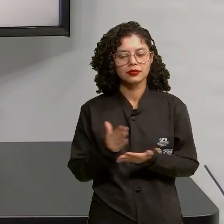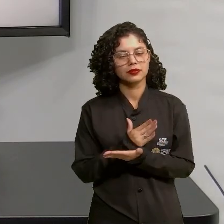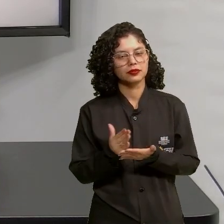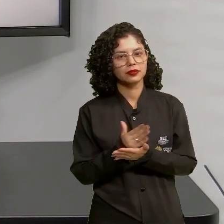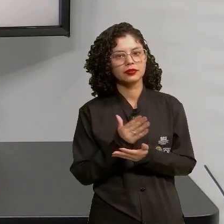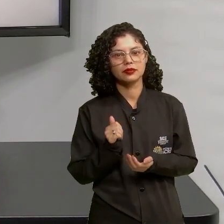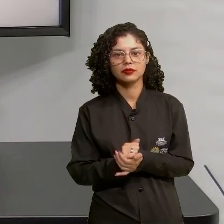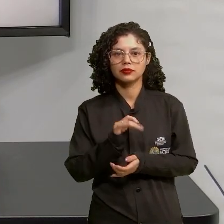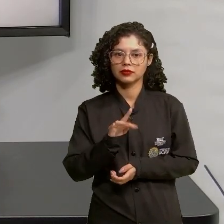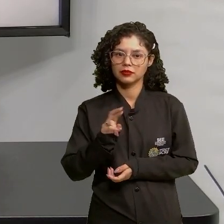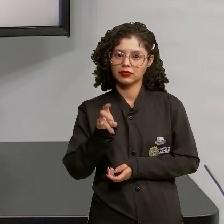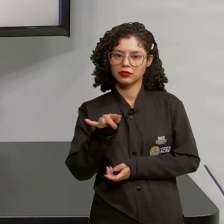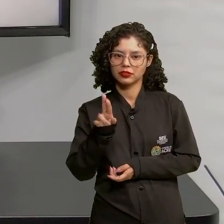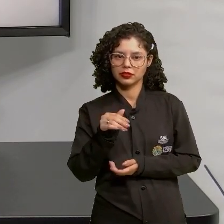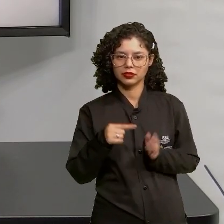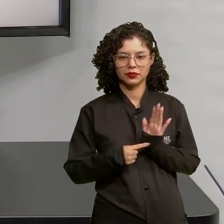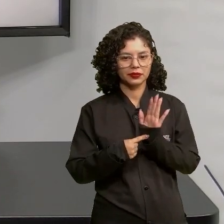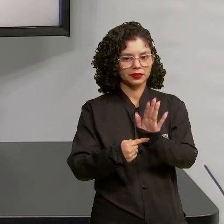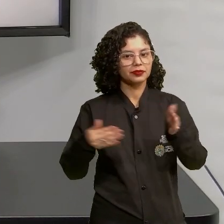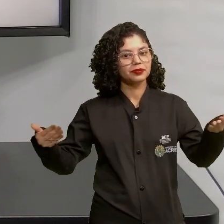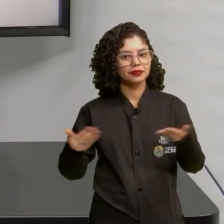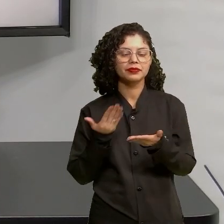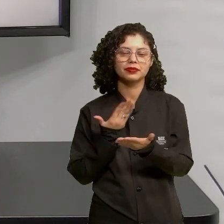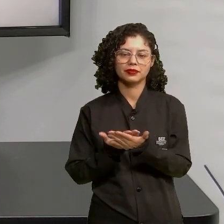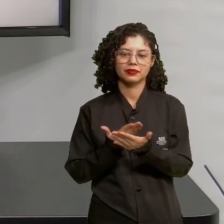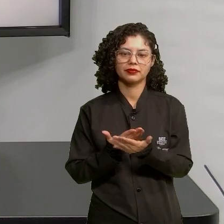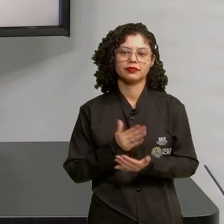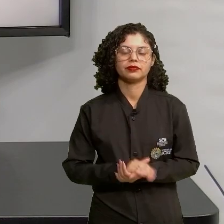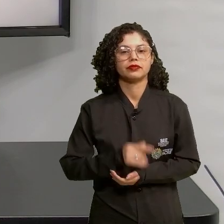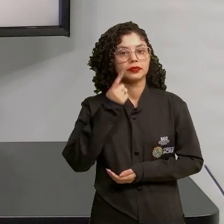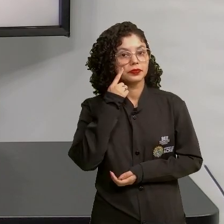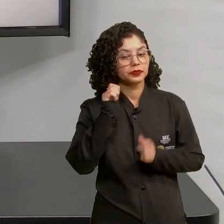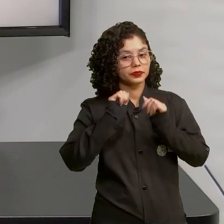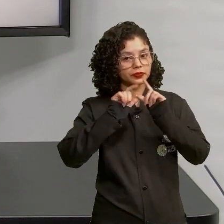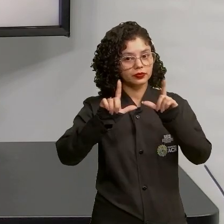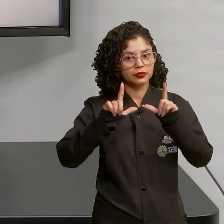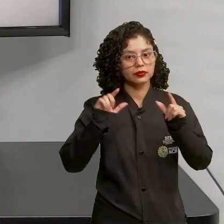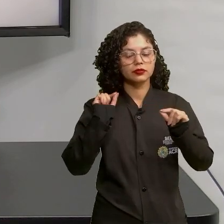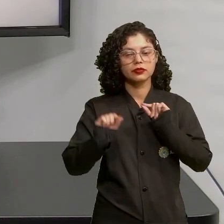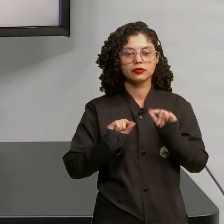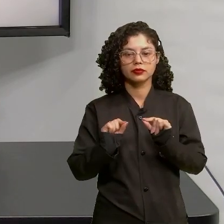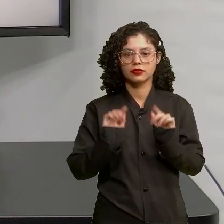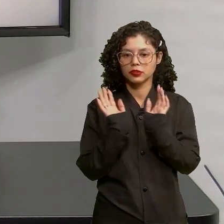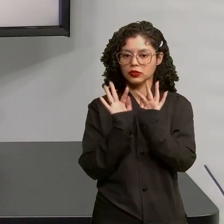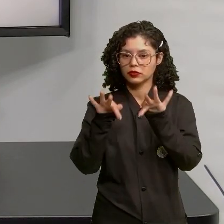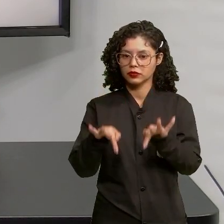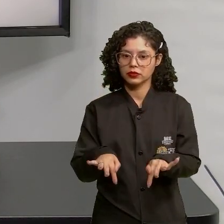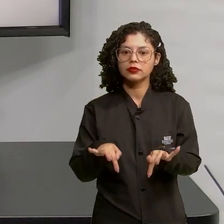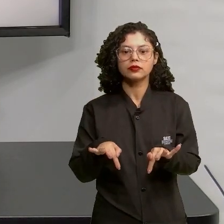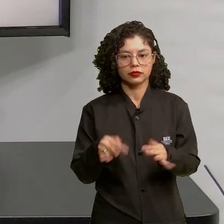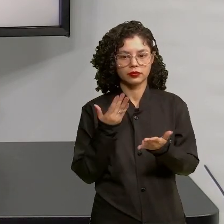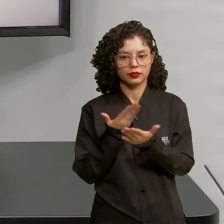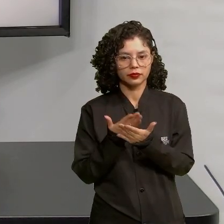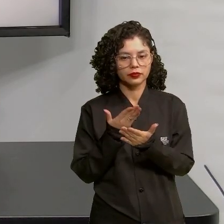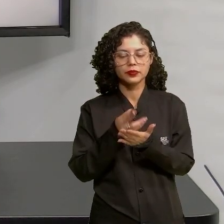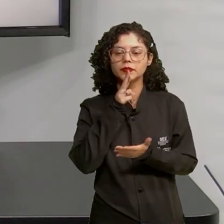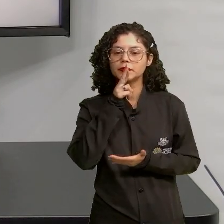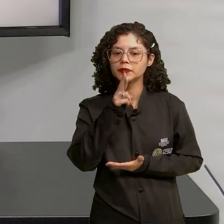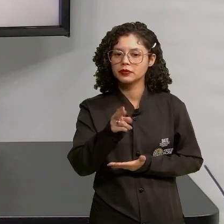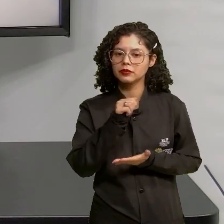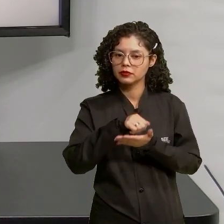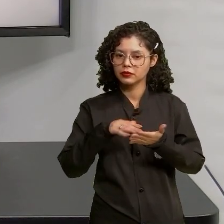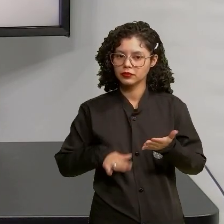tipo de instrumento que a gente vai apresentar na nossa aula de hoje. Presta atenção porque a gente, ao final da aula, vai responder